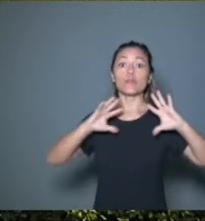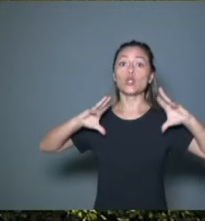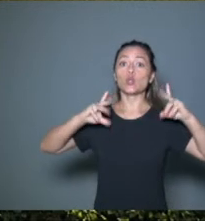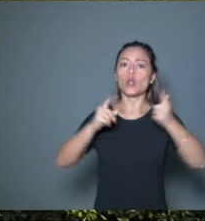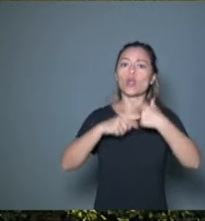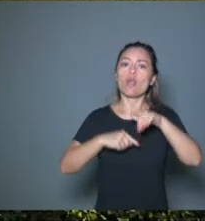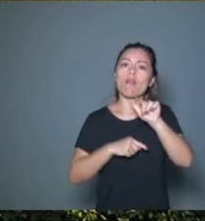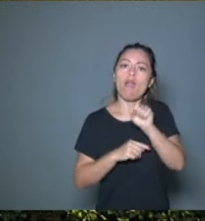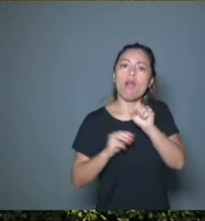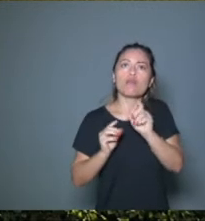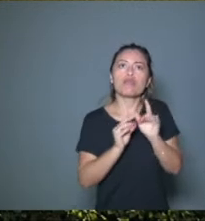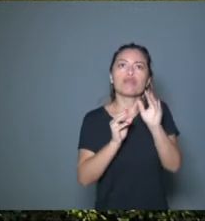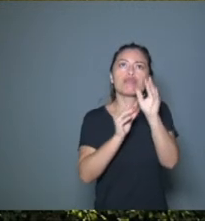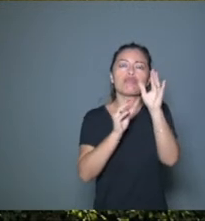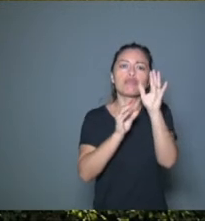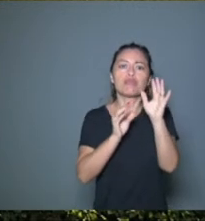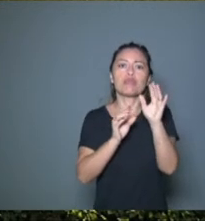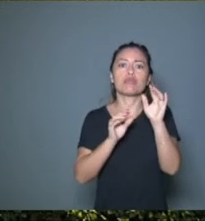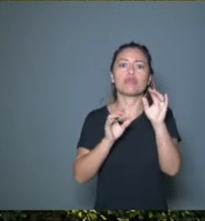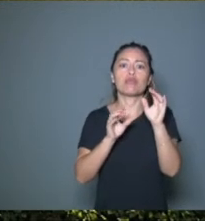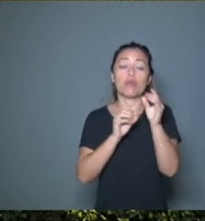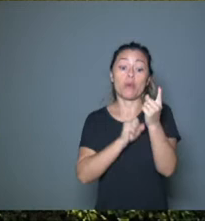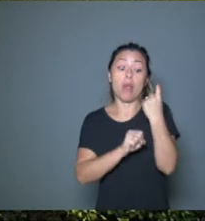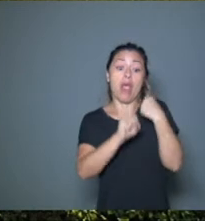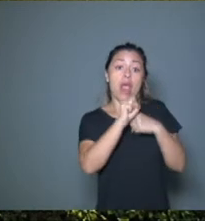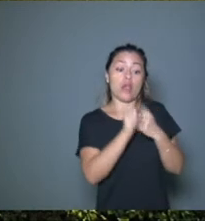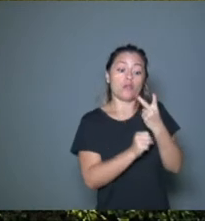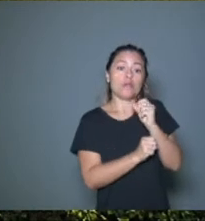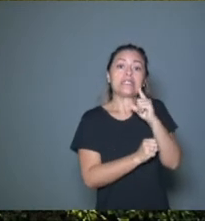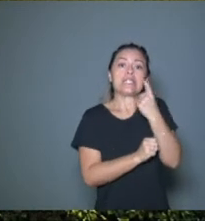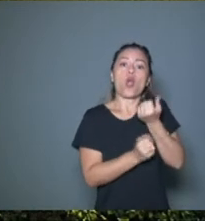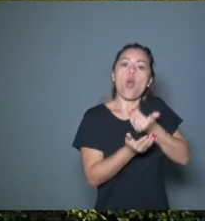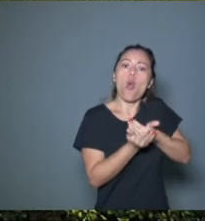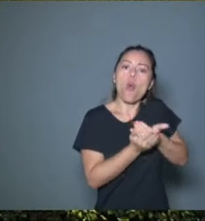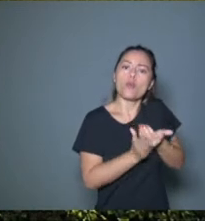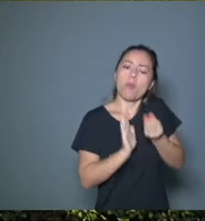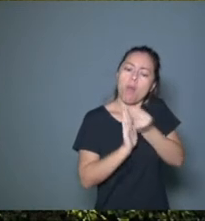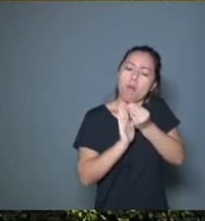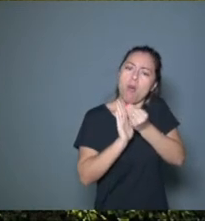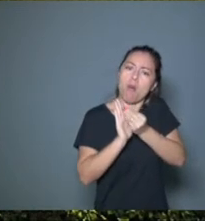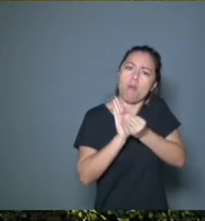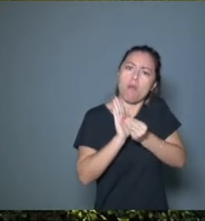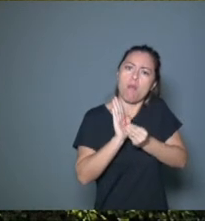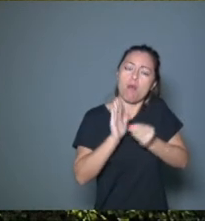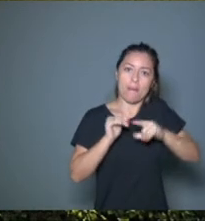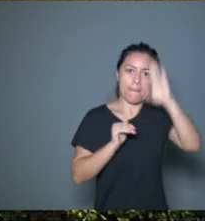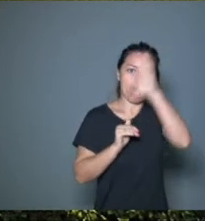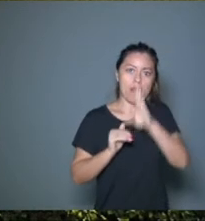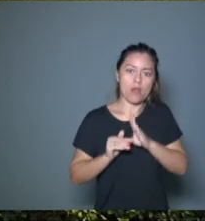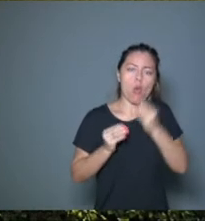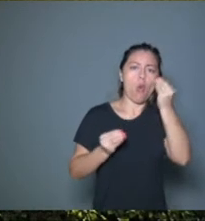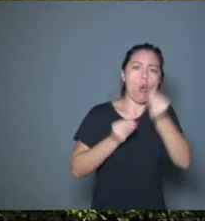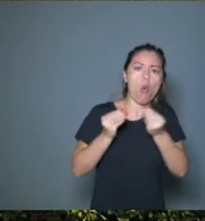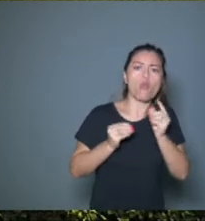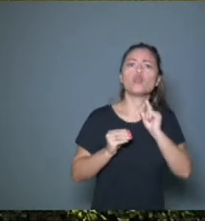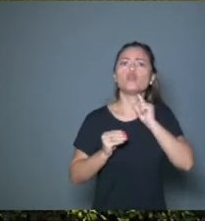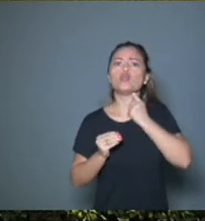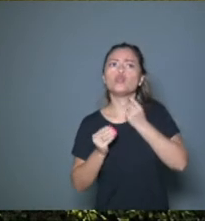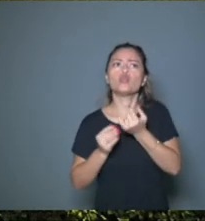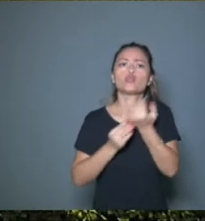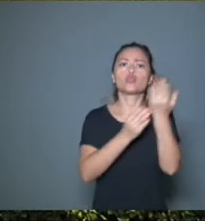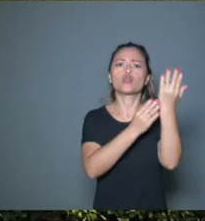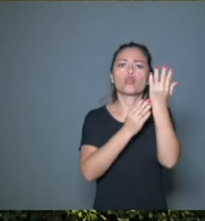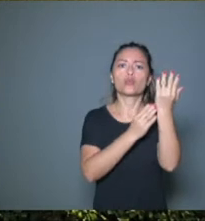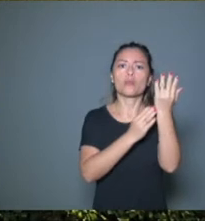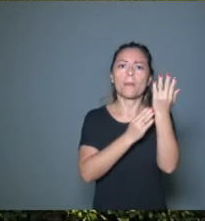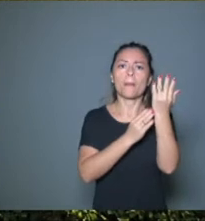desde 2016, a gente protocola, isso é público, né, do GHG Protocol aqui no Brasil, vai lá, estão as nossas emissões.